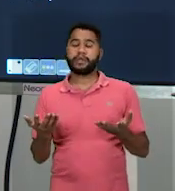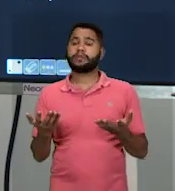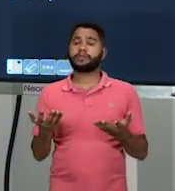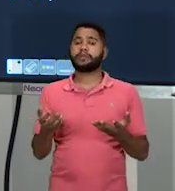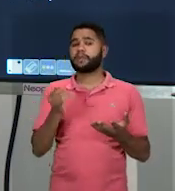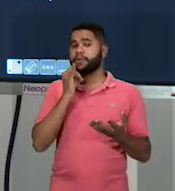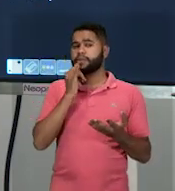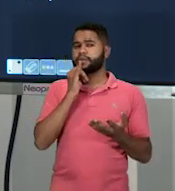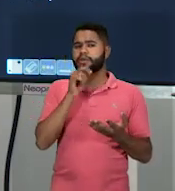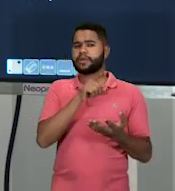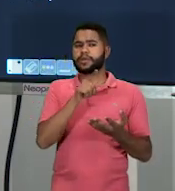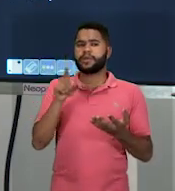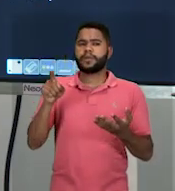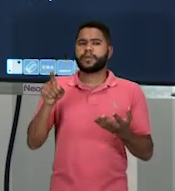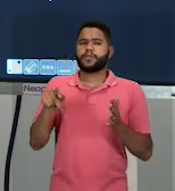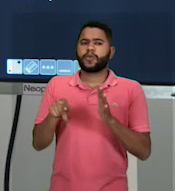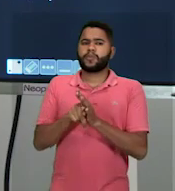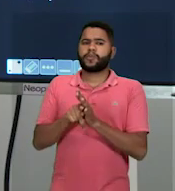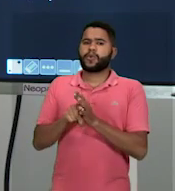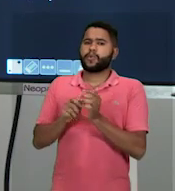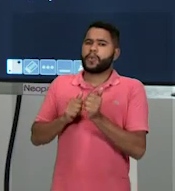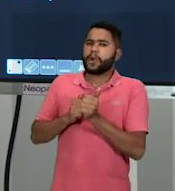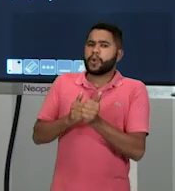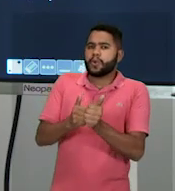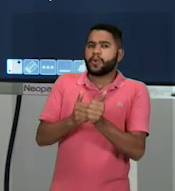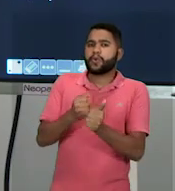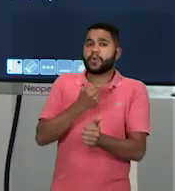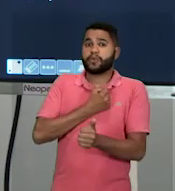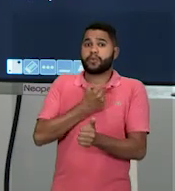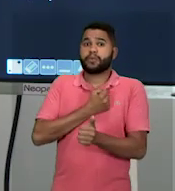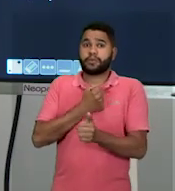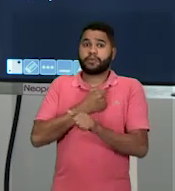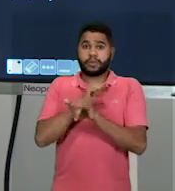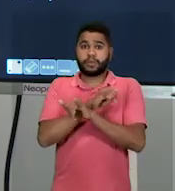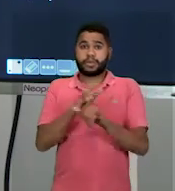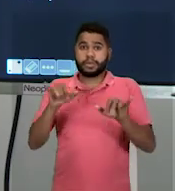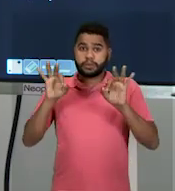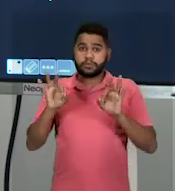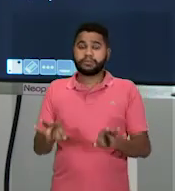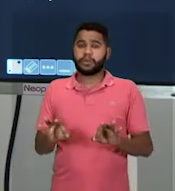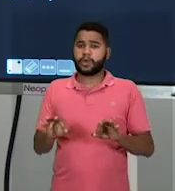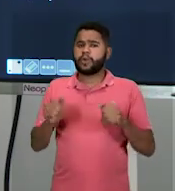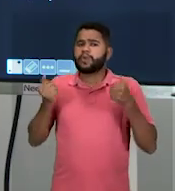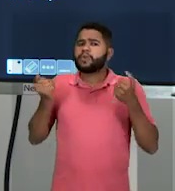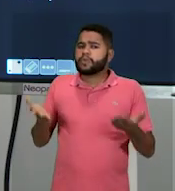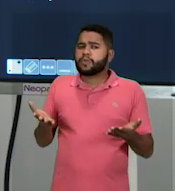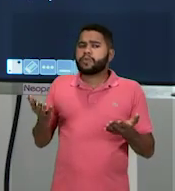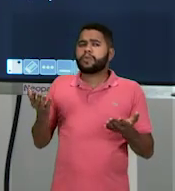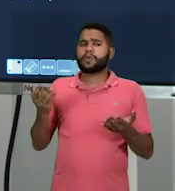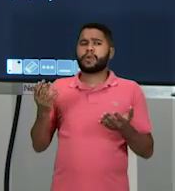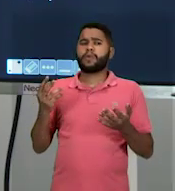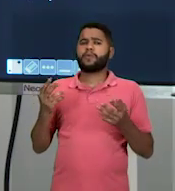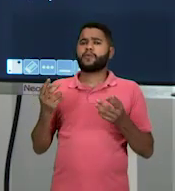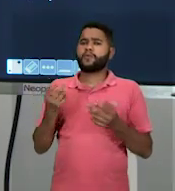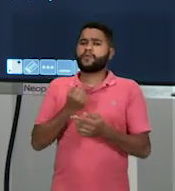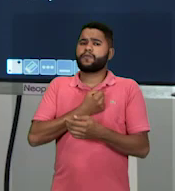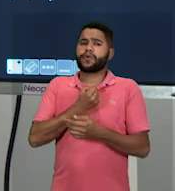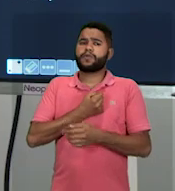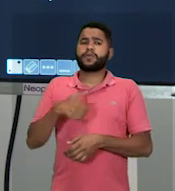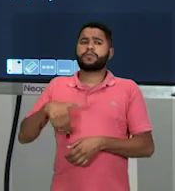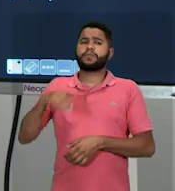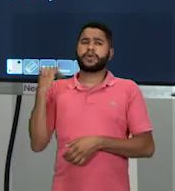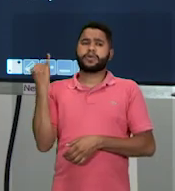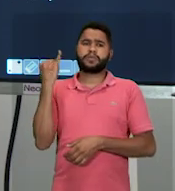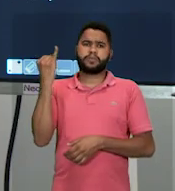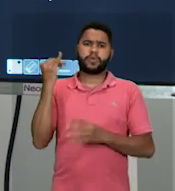quando você coloca os pesos acompanhando os valores, você está dizendo exatamente isso. Quais valores são mais importantes para você?